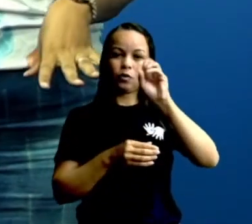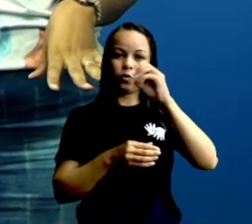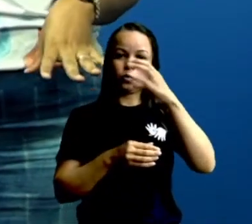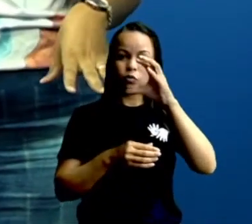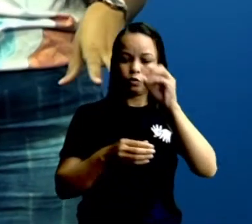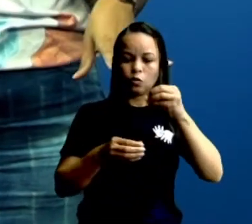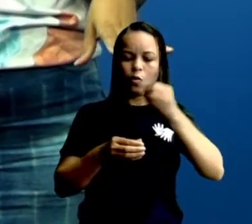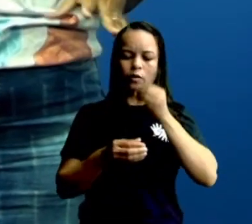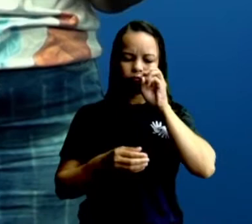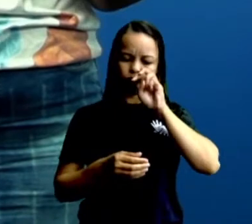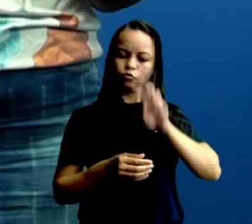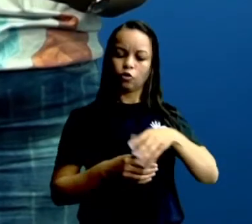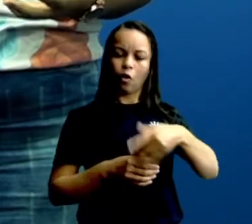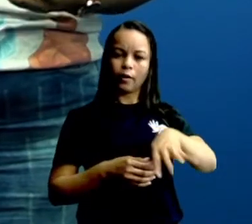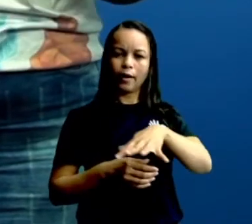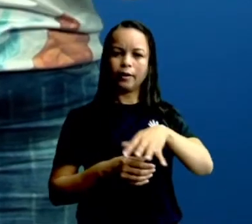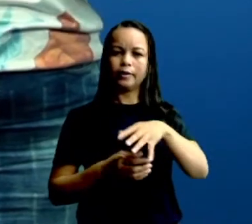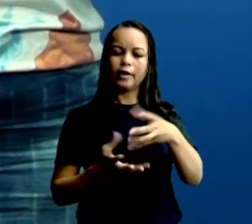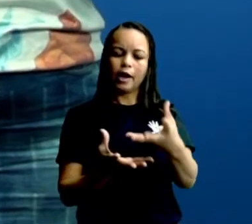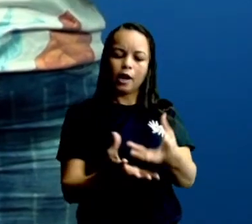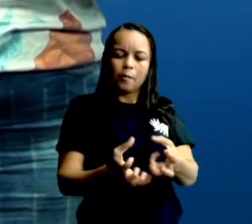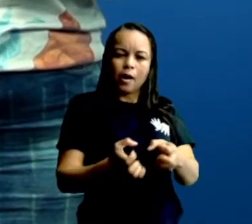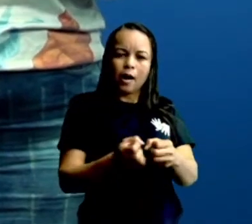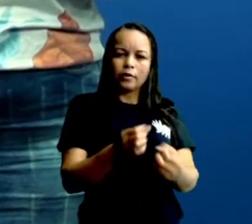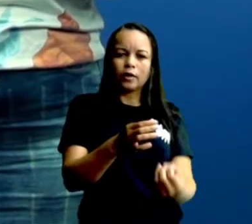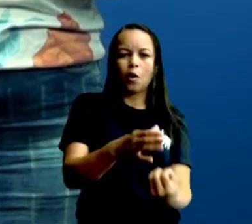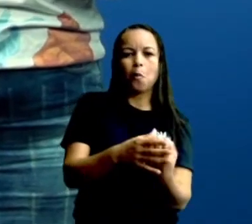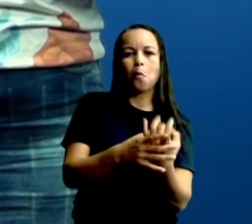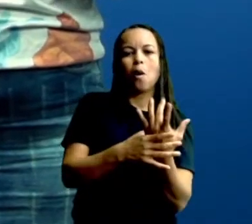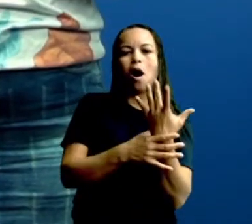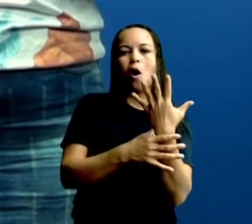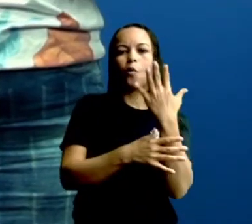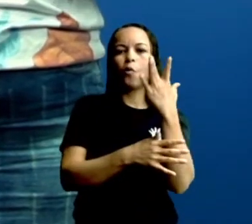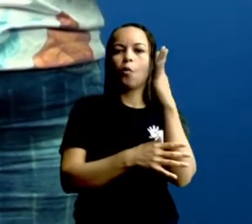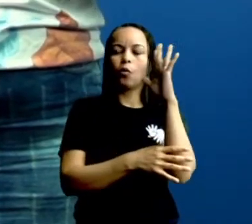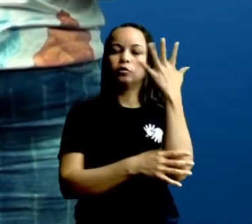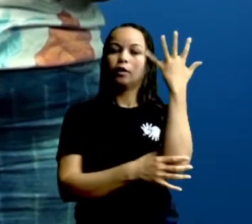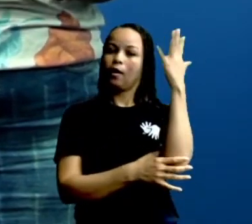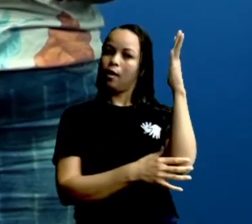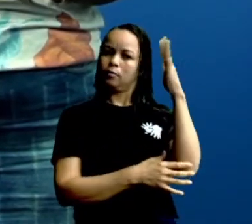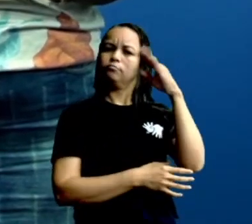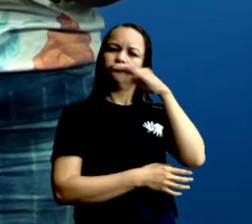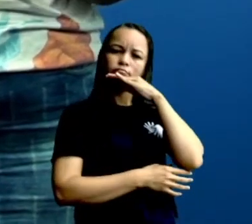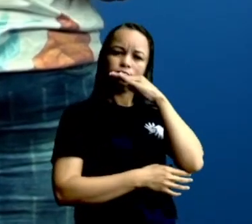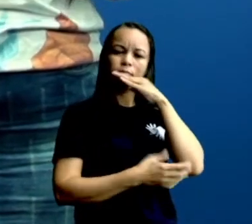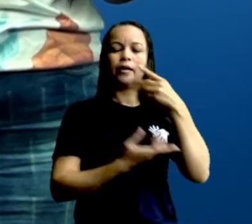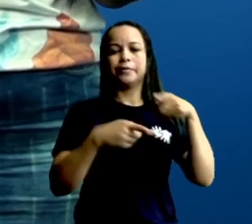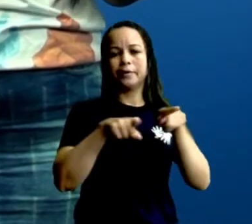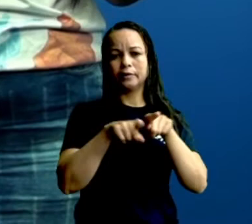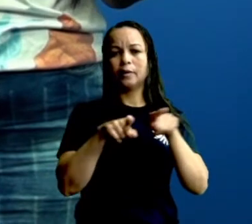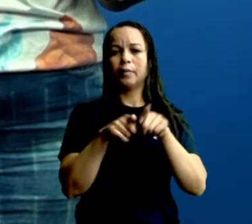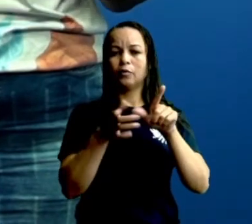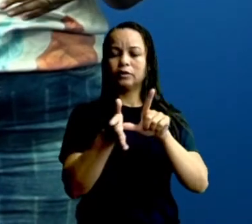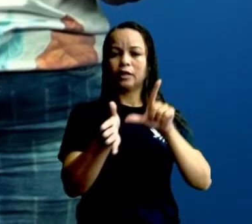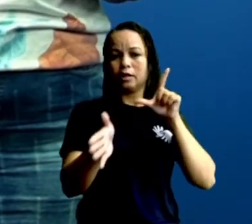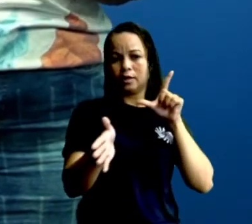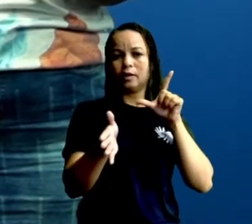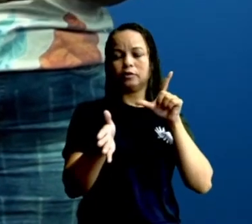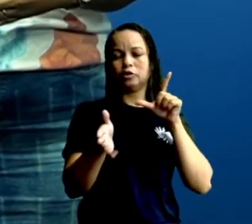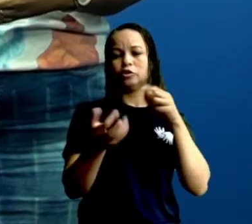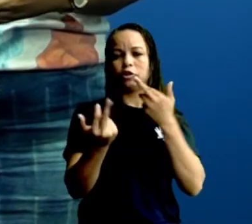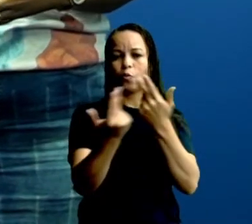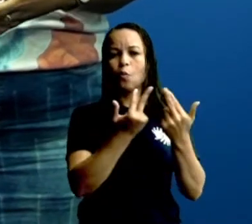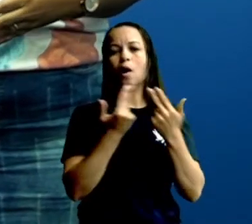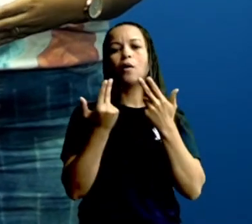gente planta ali, de repente ele pode dar origem a um outro ser igual ao que foi anterior, ou seja, uma